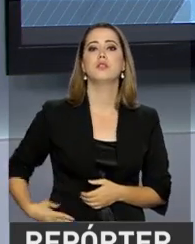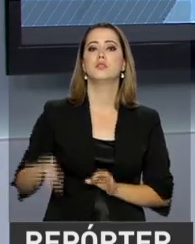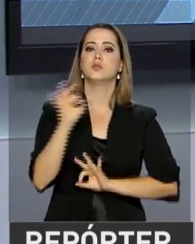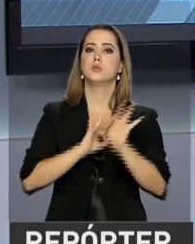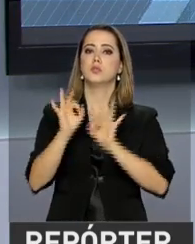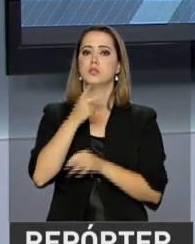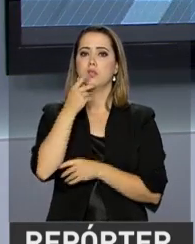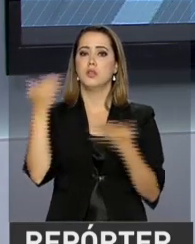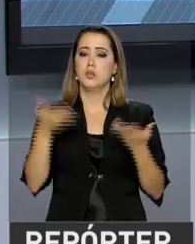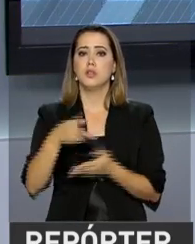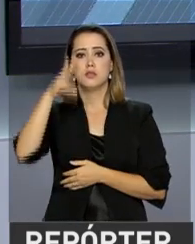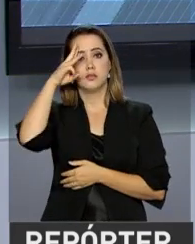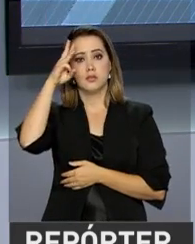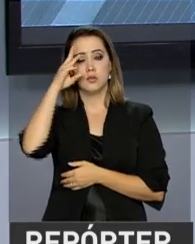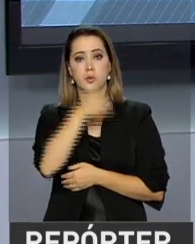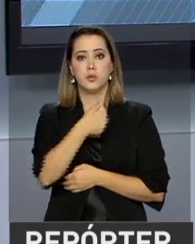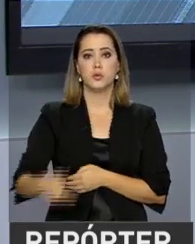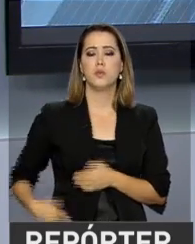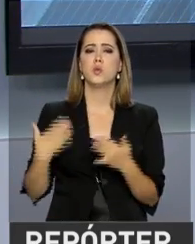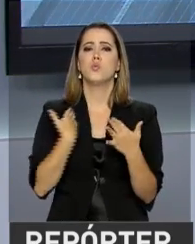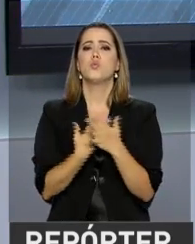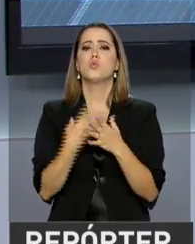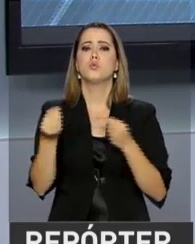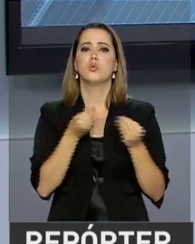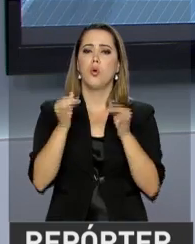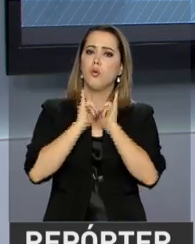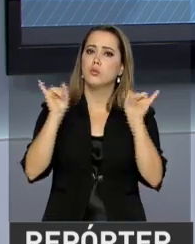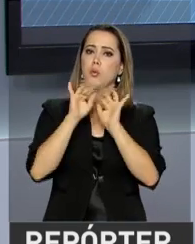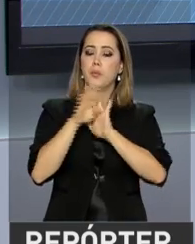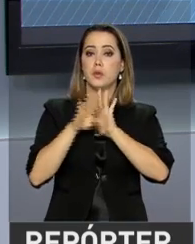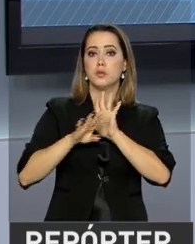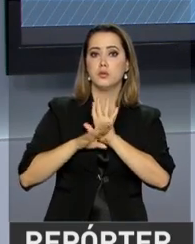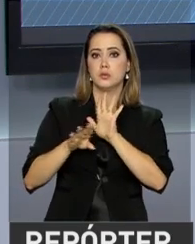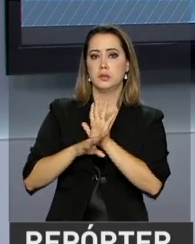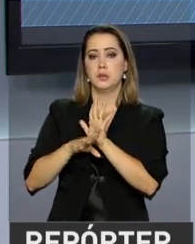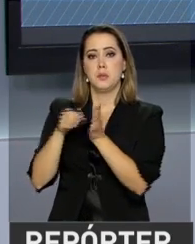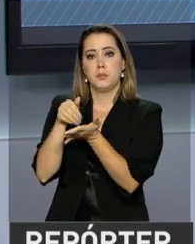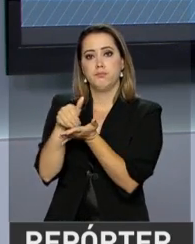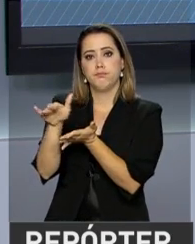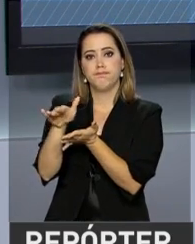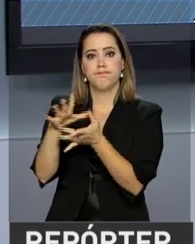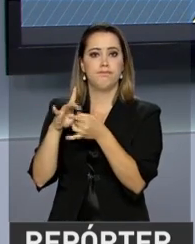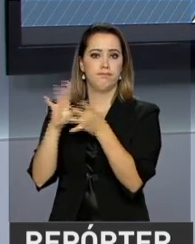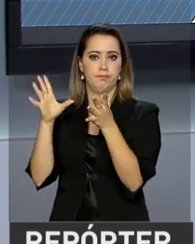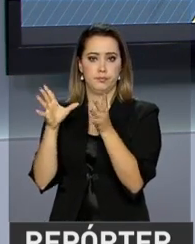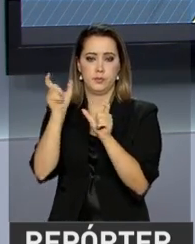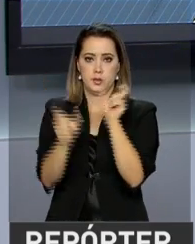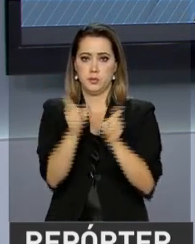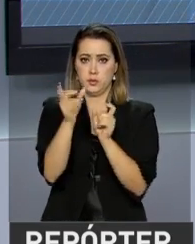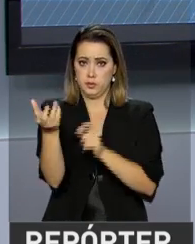Oliveira falou nesta terça-feira que o governo estuda o lançamento de um programa de desligamento voluntário para o